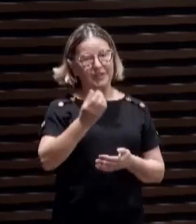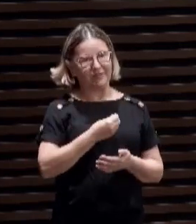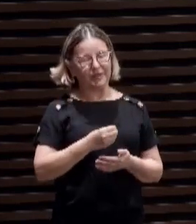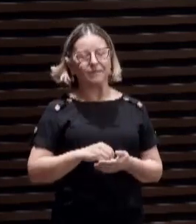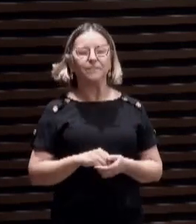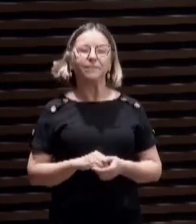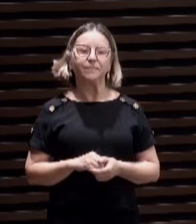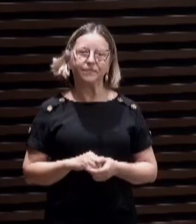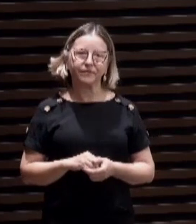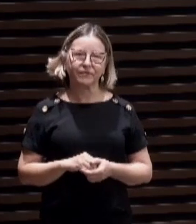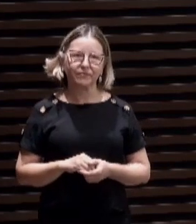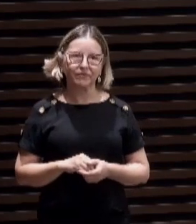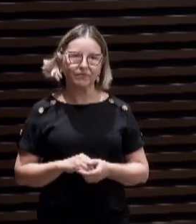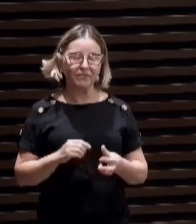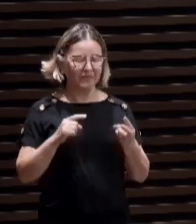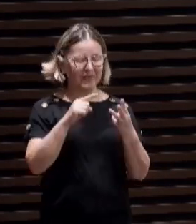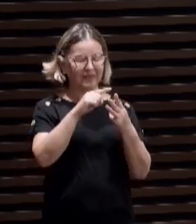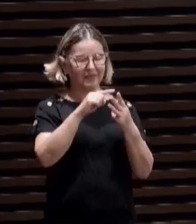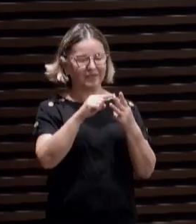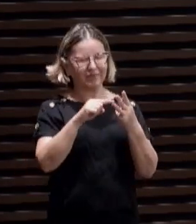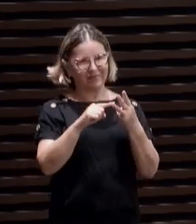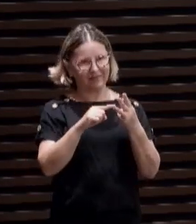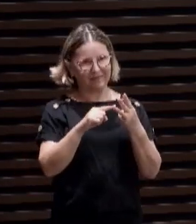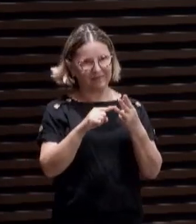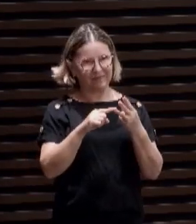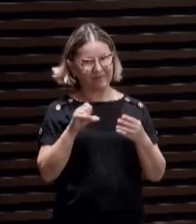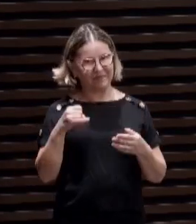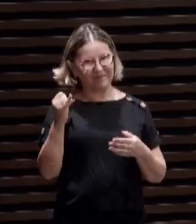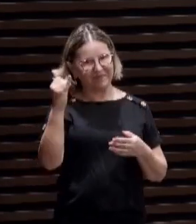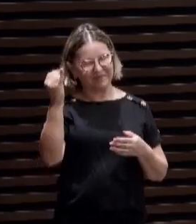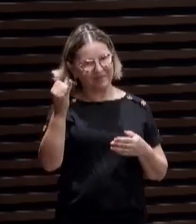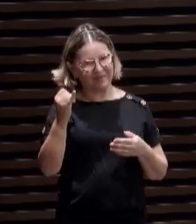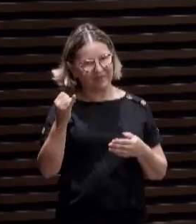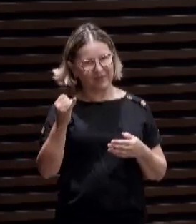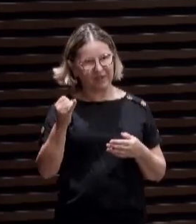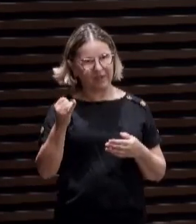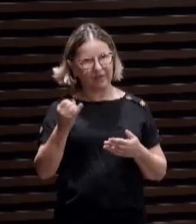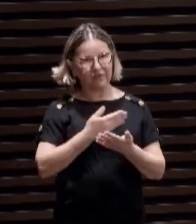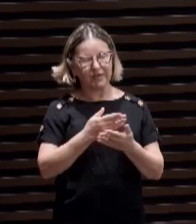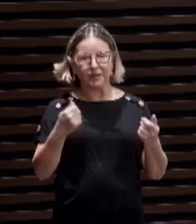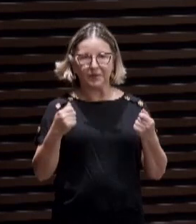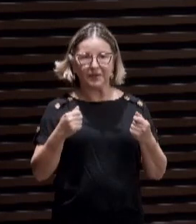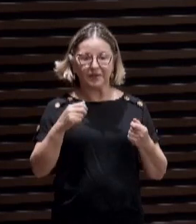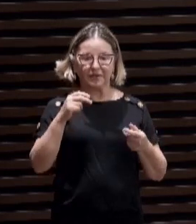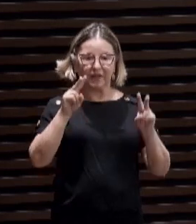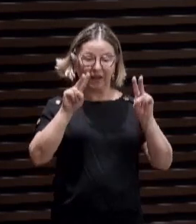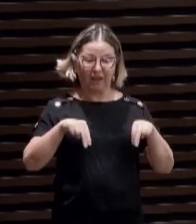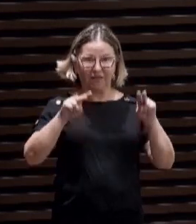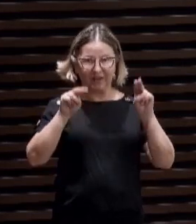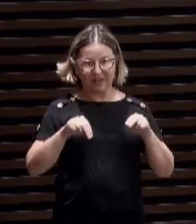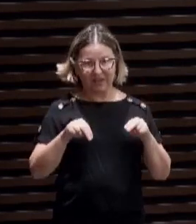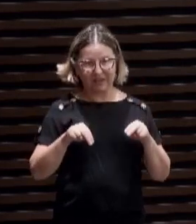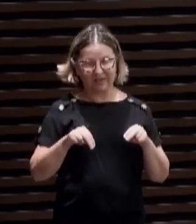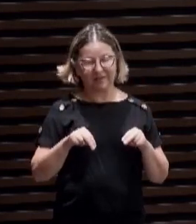pensamento. 3 coisas que eu coloquei para vocês, e eu quero que vocês também avaliem se isto faz sentido. O